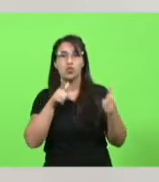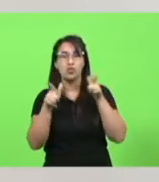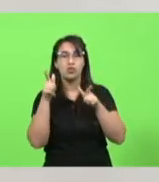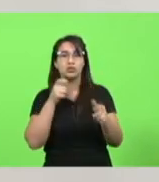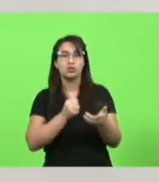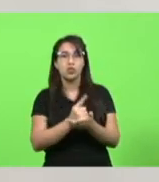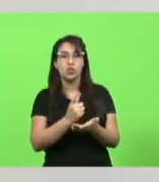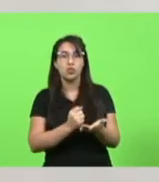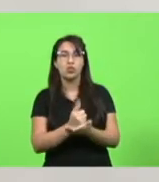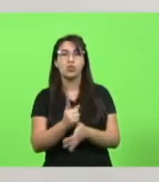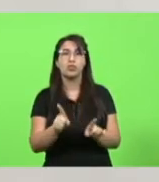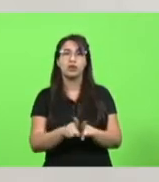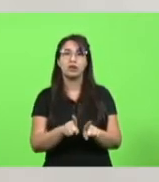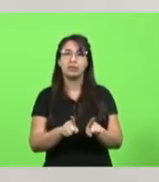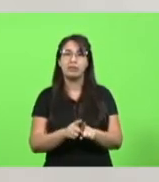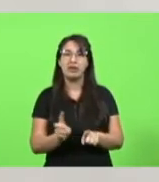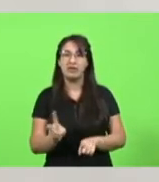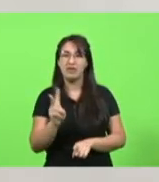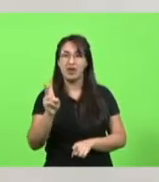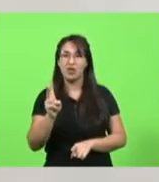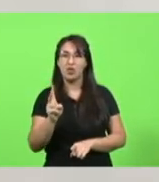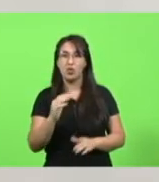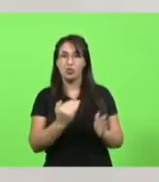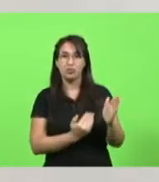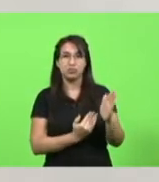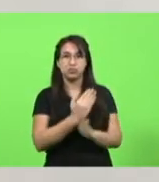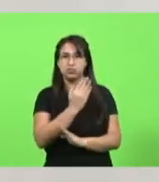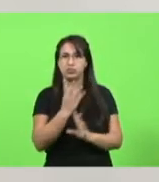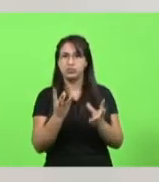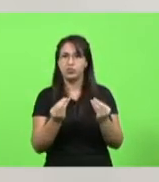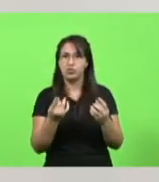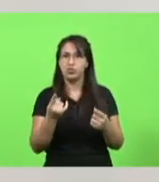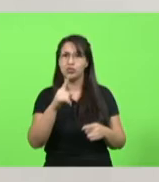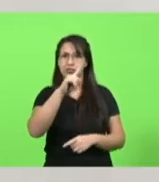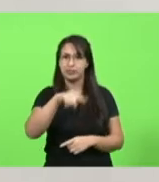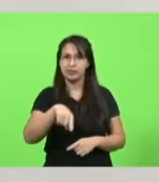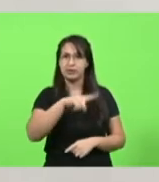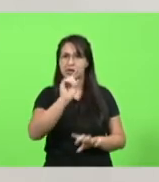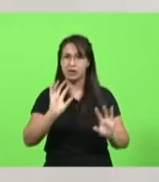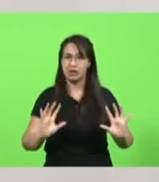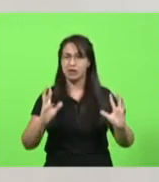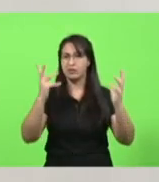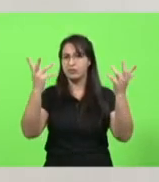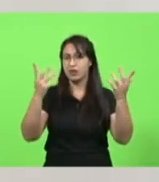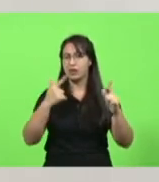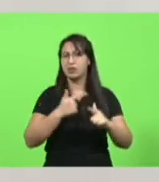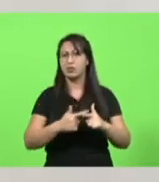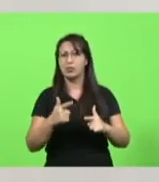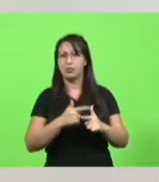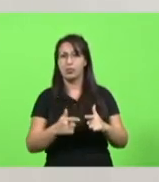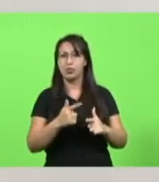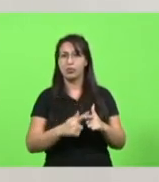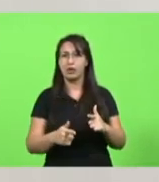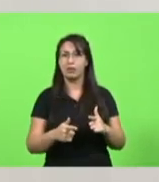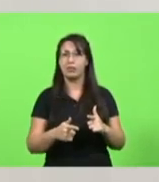remarcação e cancelamento de eventos, problemas relacionados aos planos de saúde,